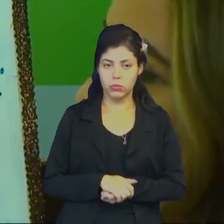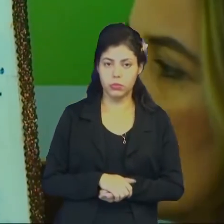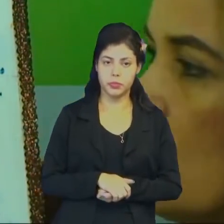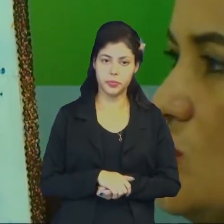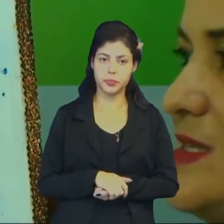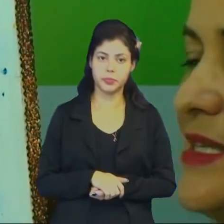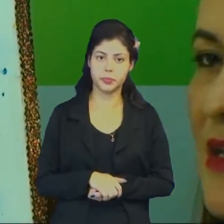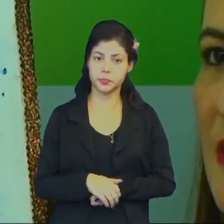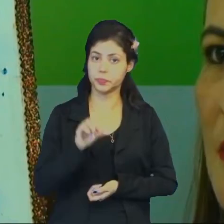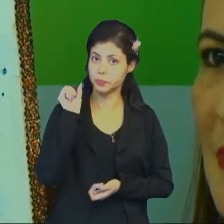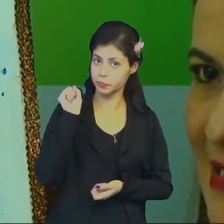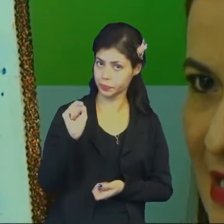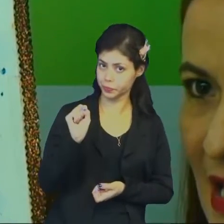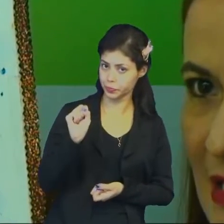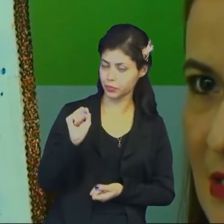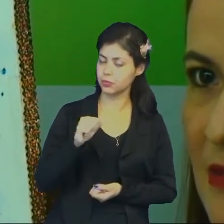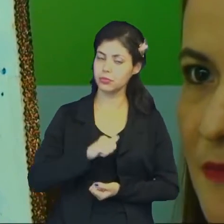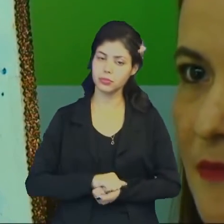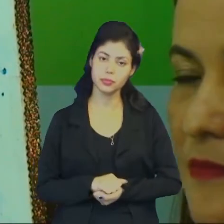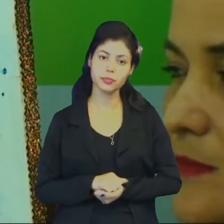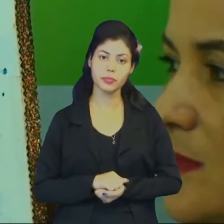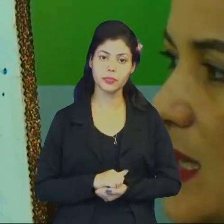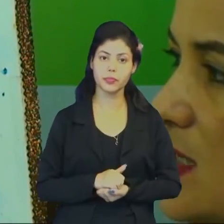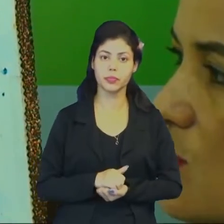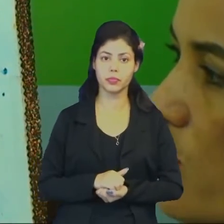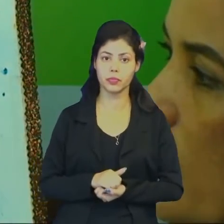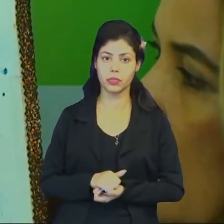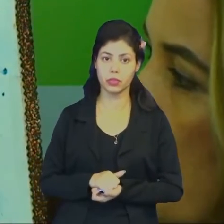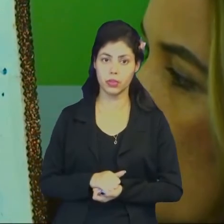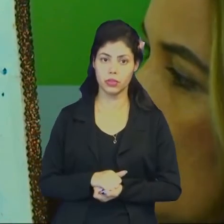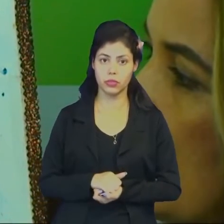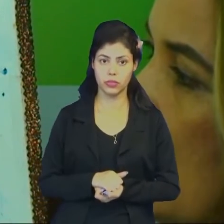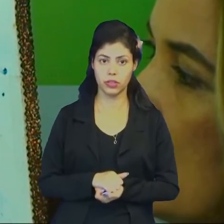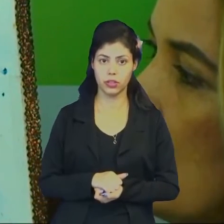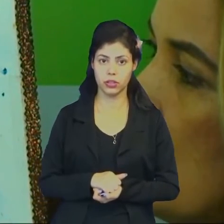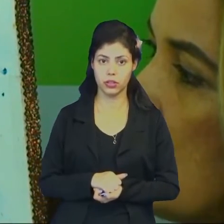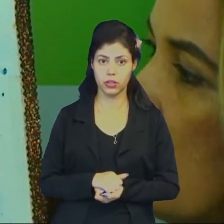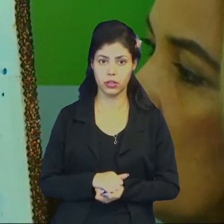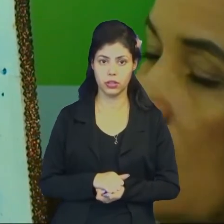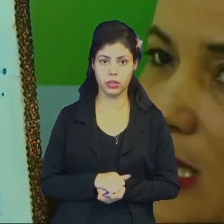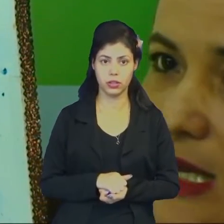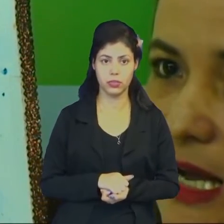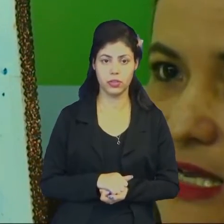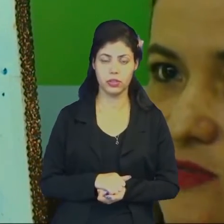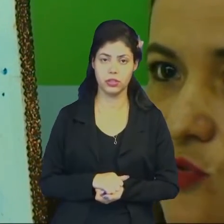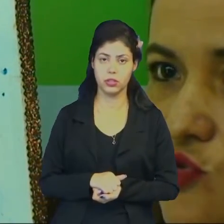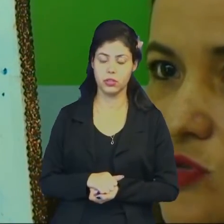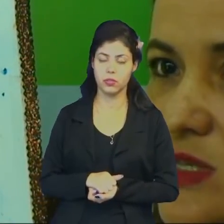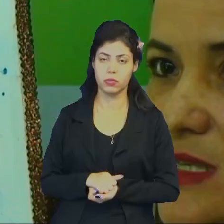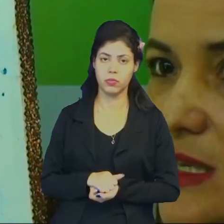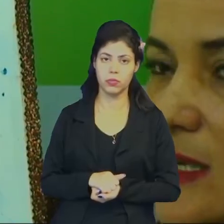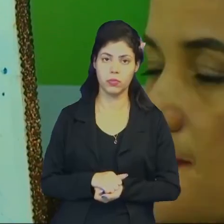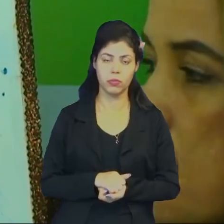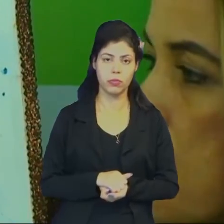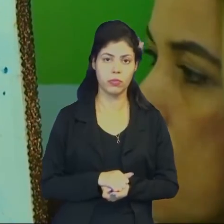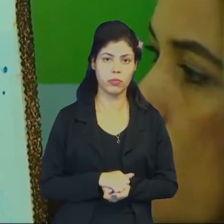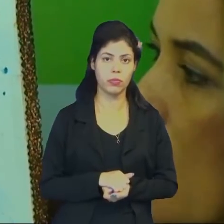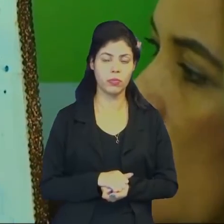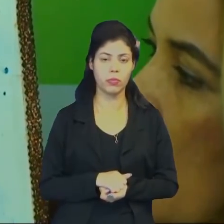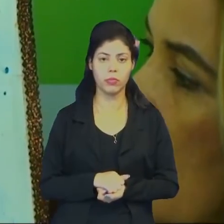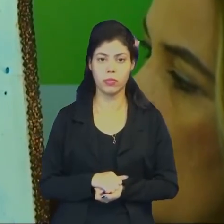poetiza, som de Z, mas é S, tá? Conforme a regra, porque tá entre duas vogais, fica o som de Z,